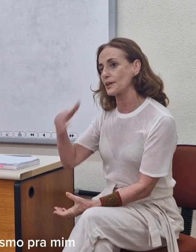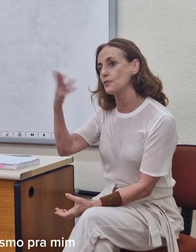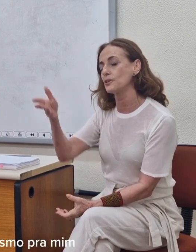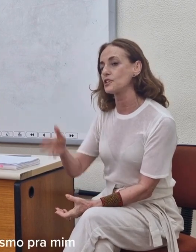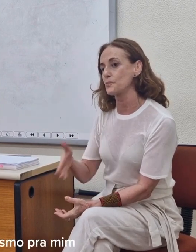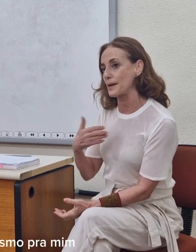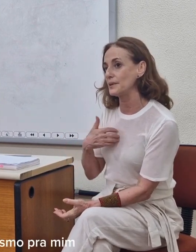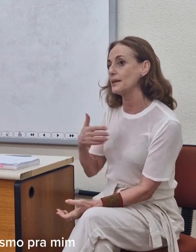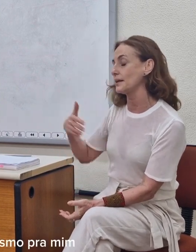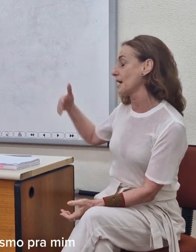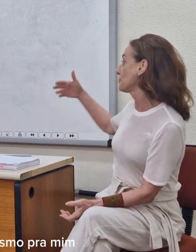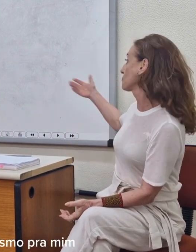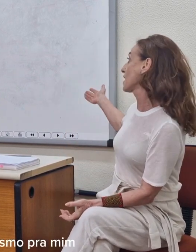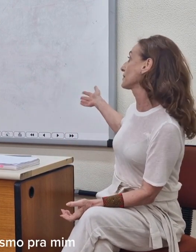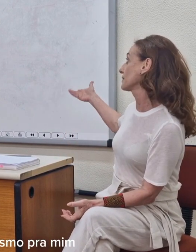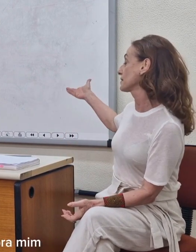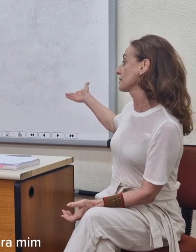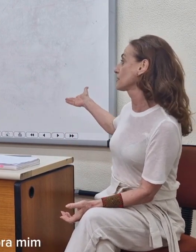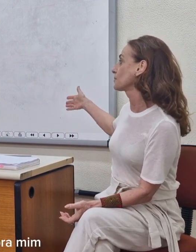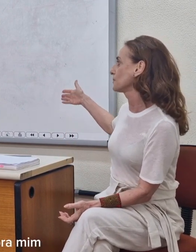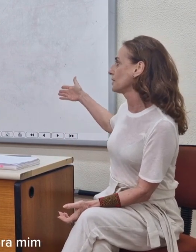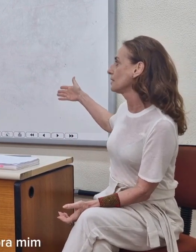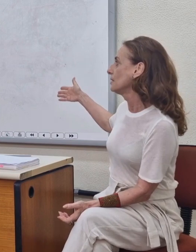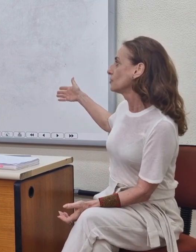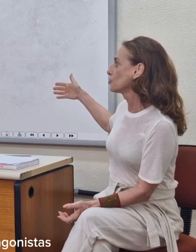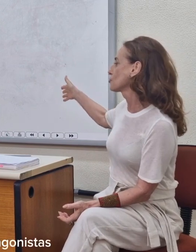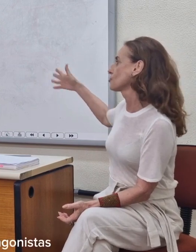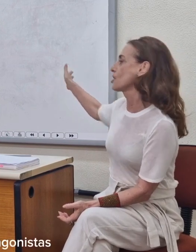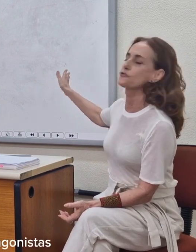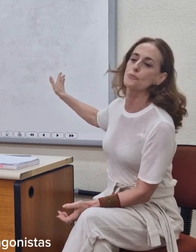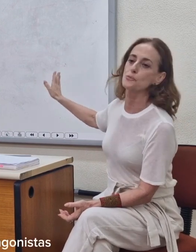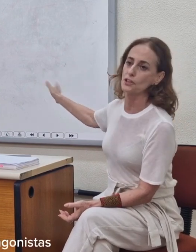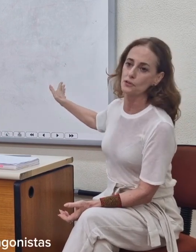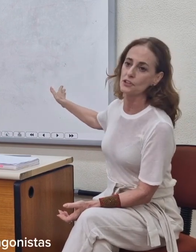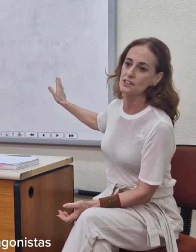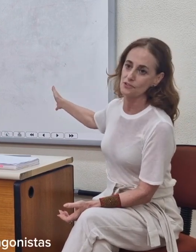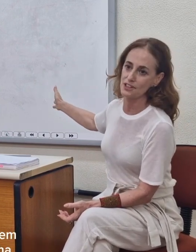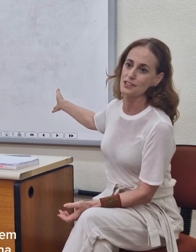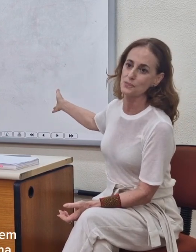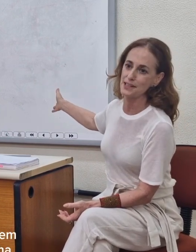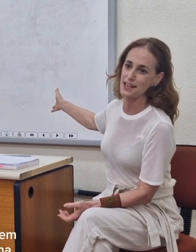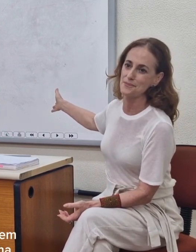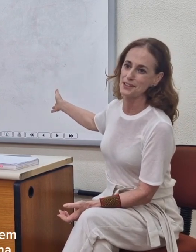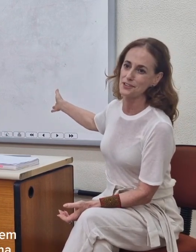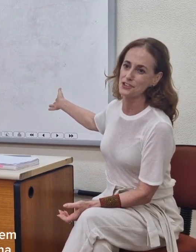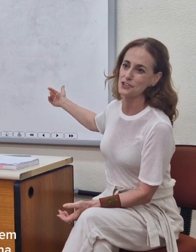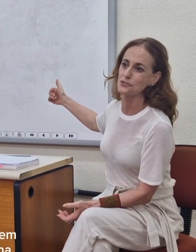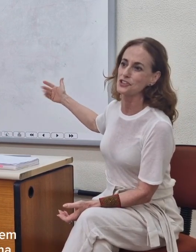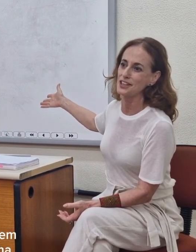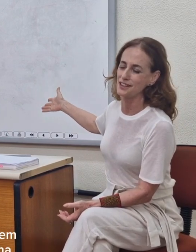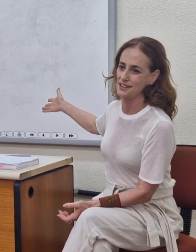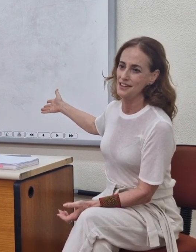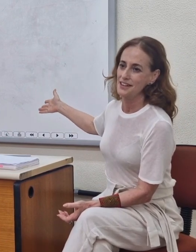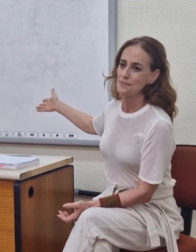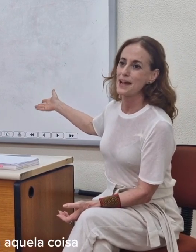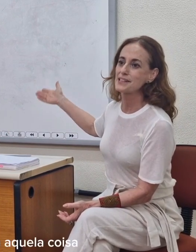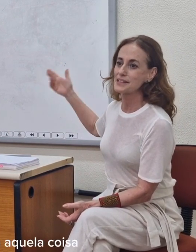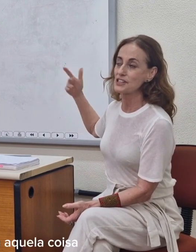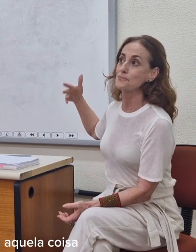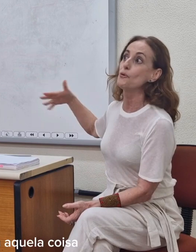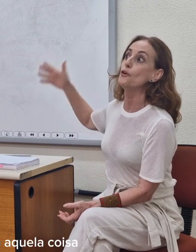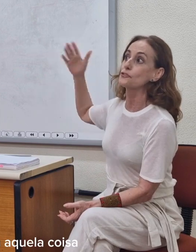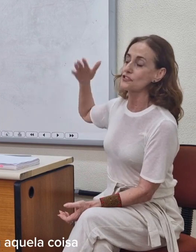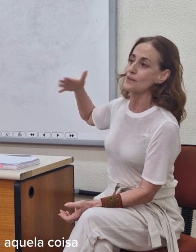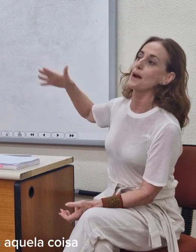grande protagonismo. Para mim, a Gustavo tem essa questão. Para mim, todos nós somos protagonistas. Não sei se vocês pensaram. Sim, sim. A gente não tinha. Não tem.